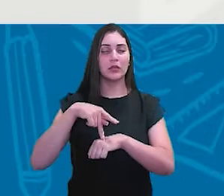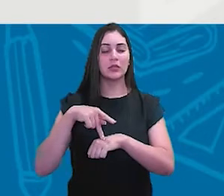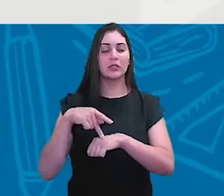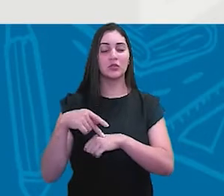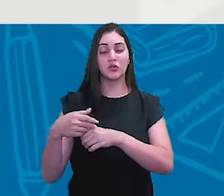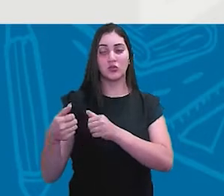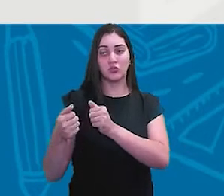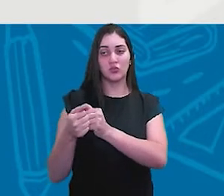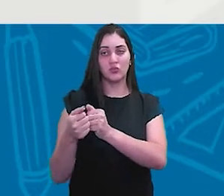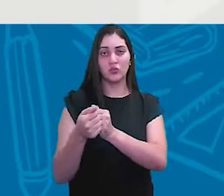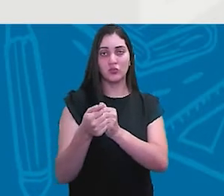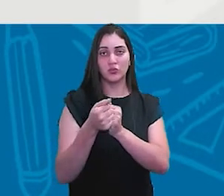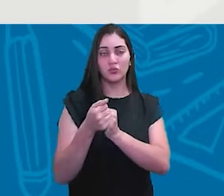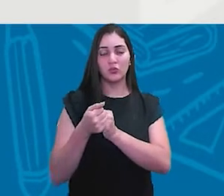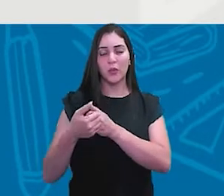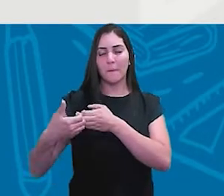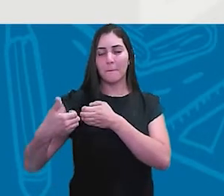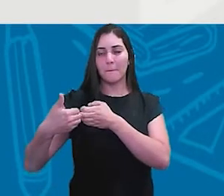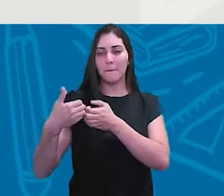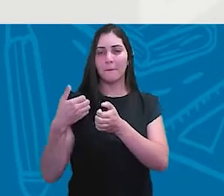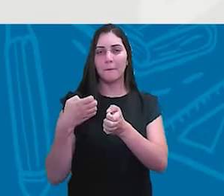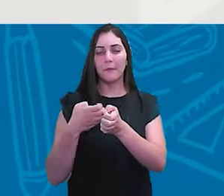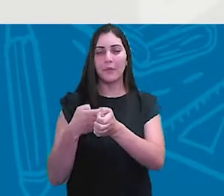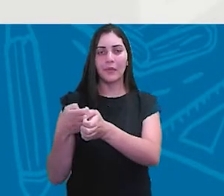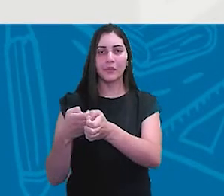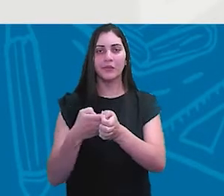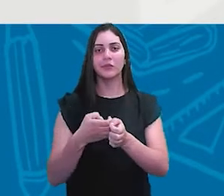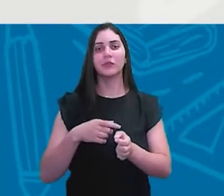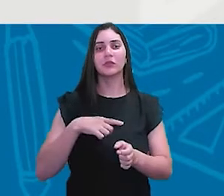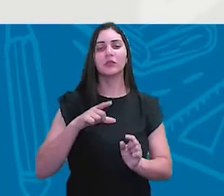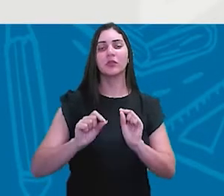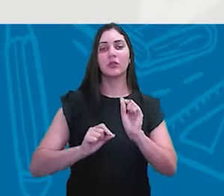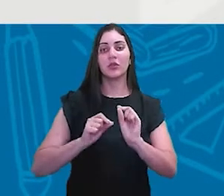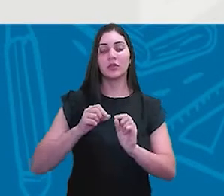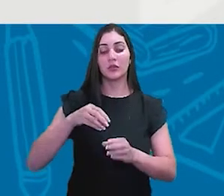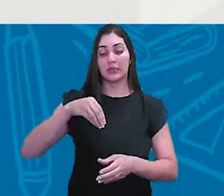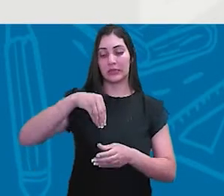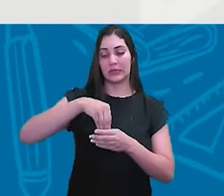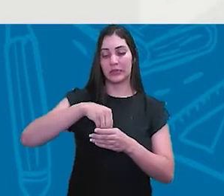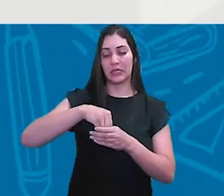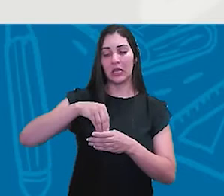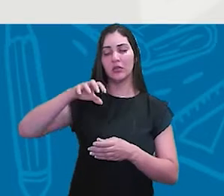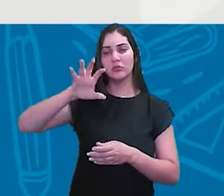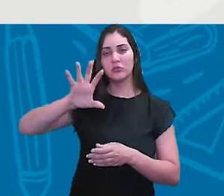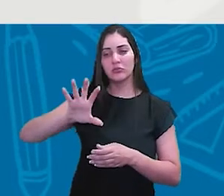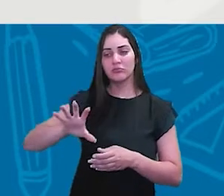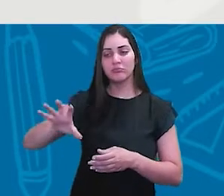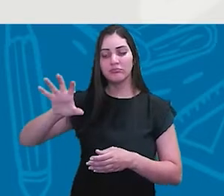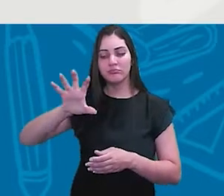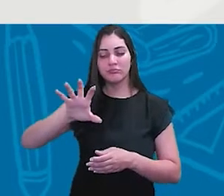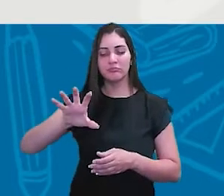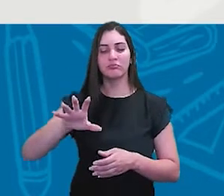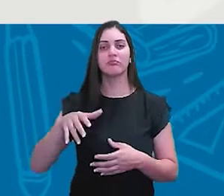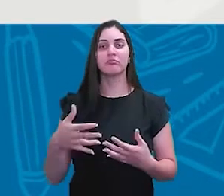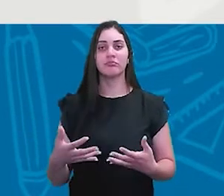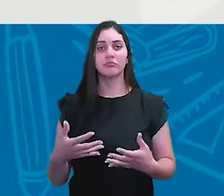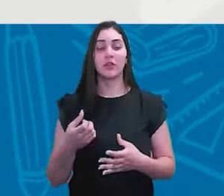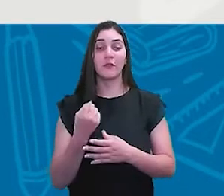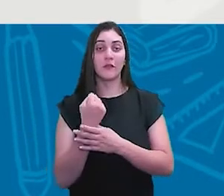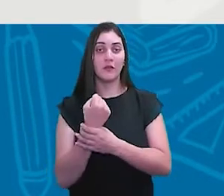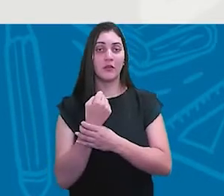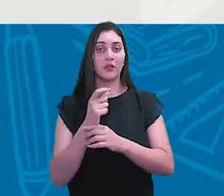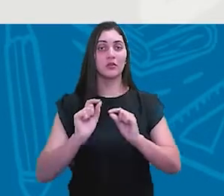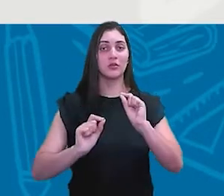vizinhos, países assim, numa questão é, dentro da região. Então,